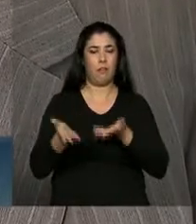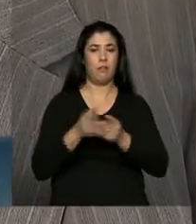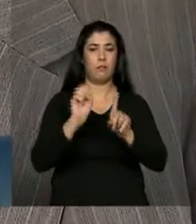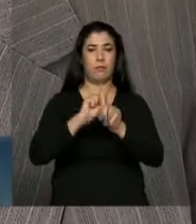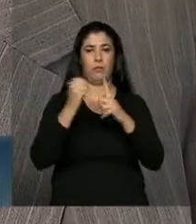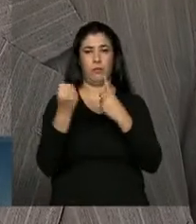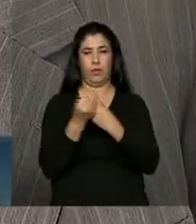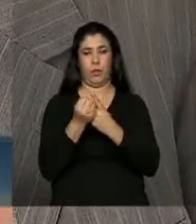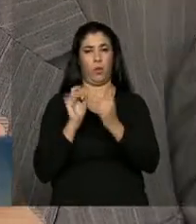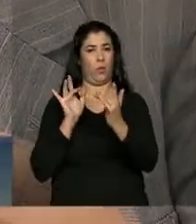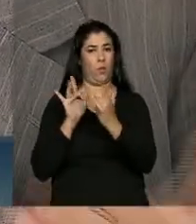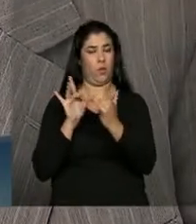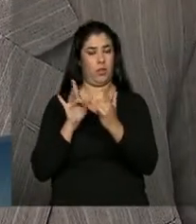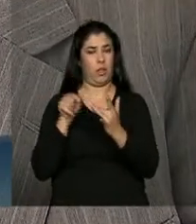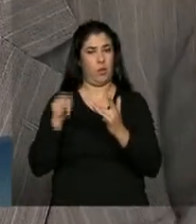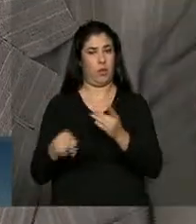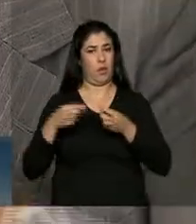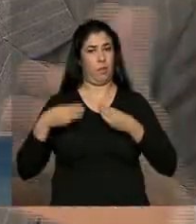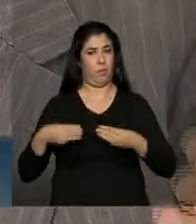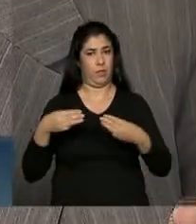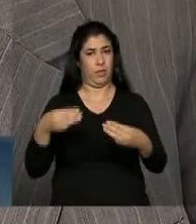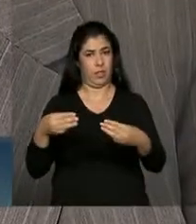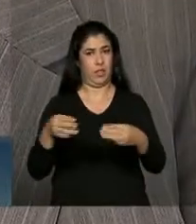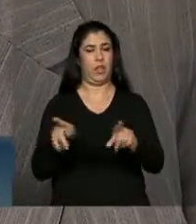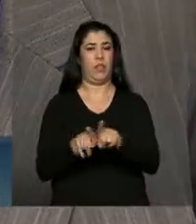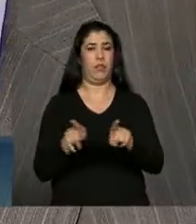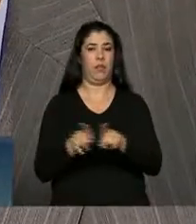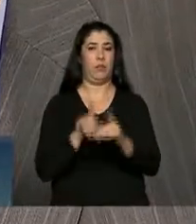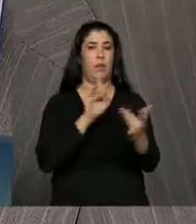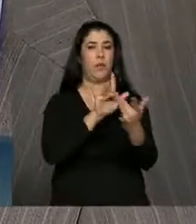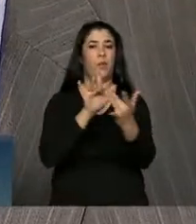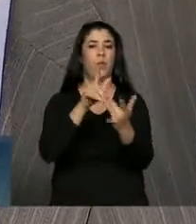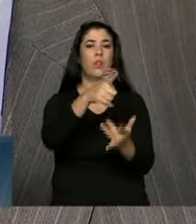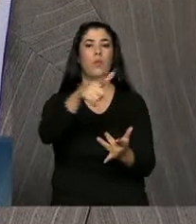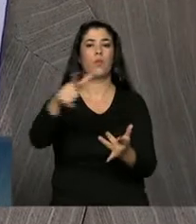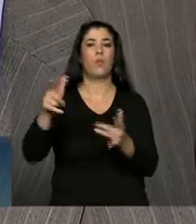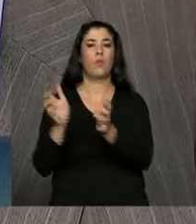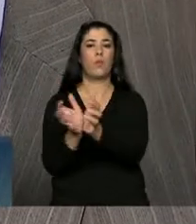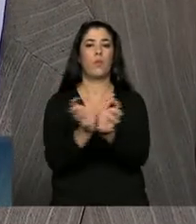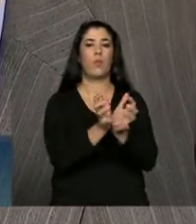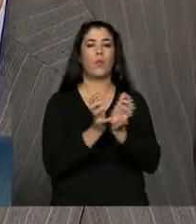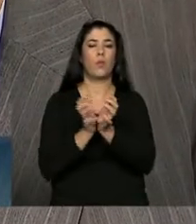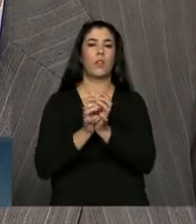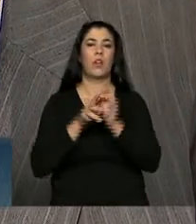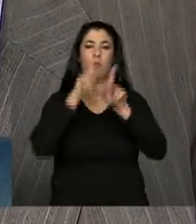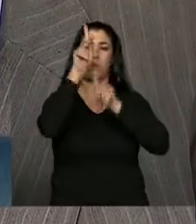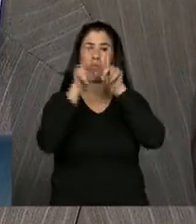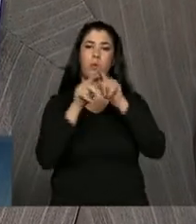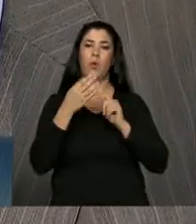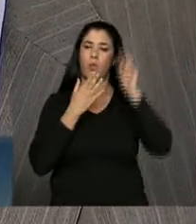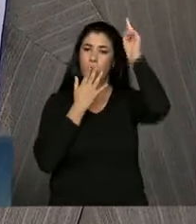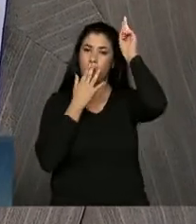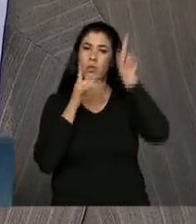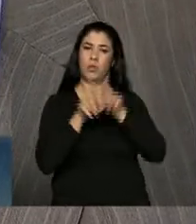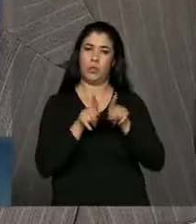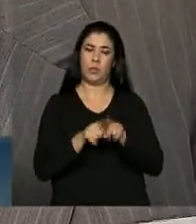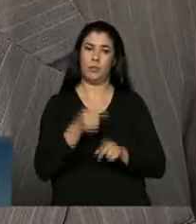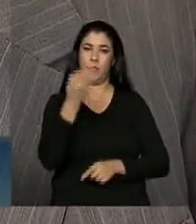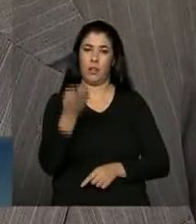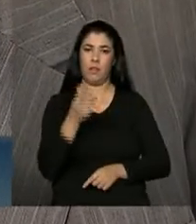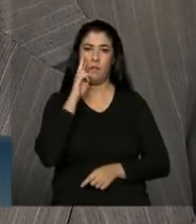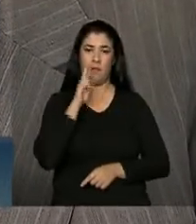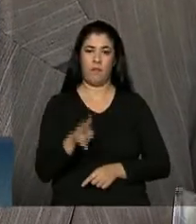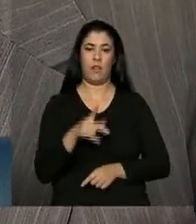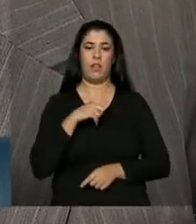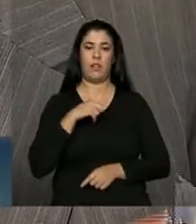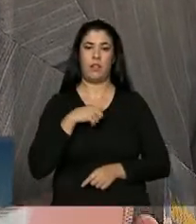do nosso Ministério com Esses povos e com essas re e veja aqui nós temos uma coisa muito interessante isso aqui é uma